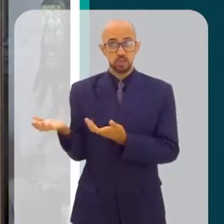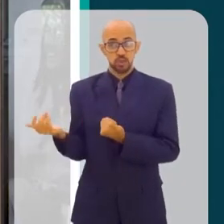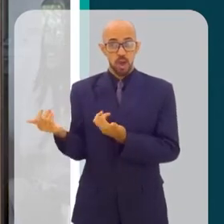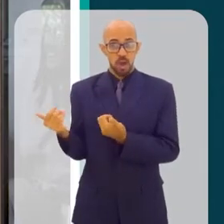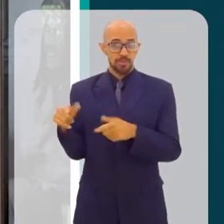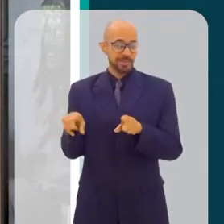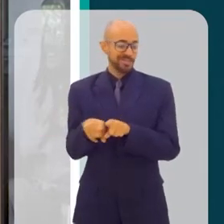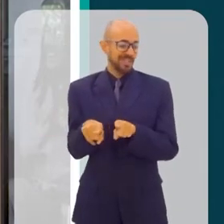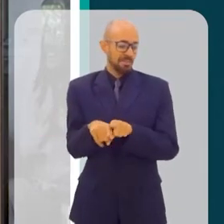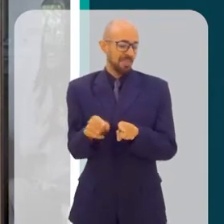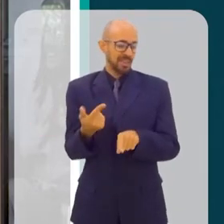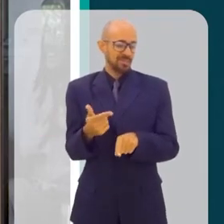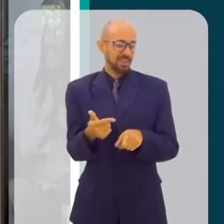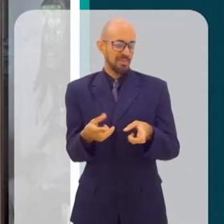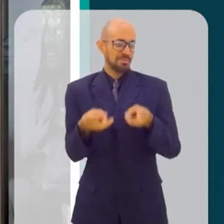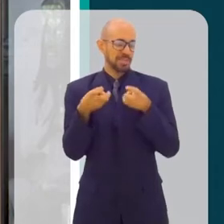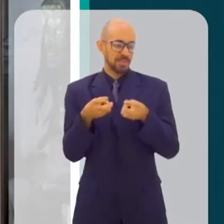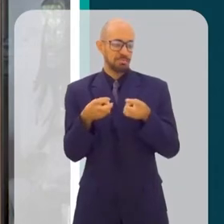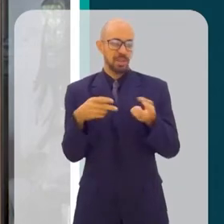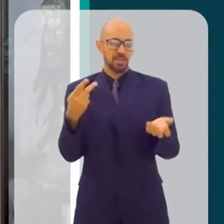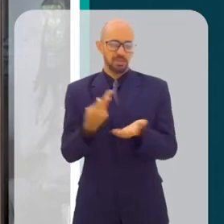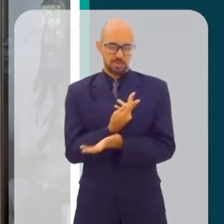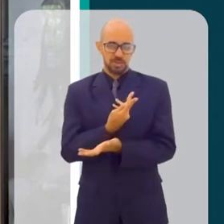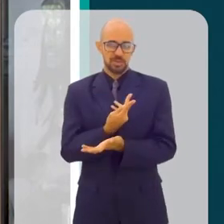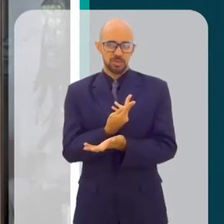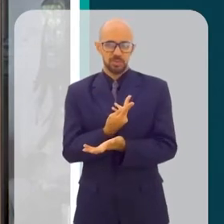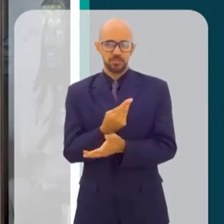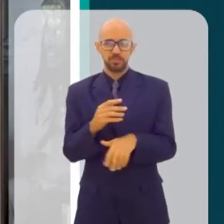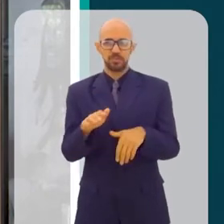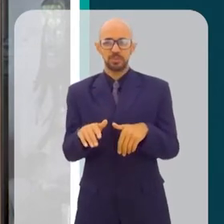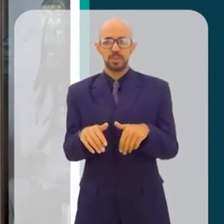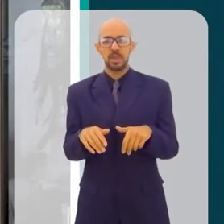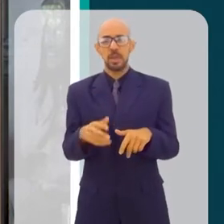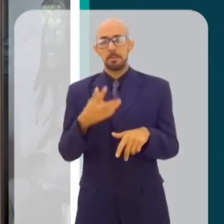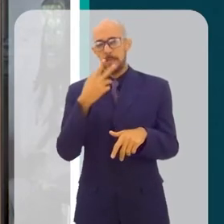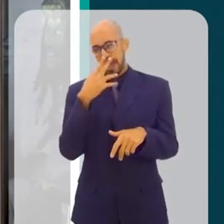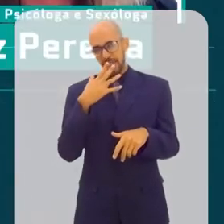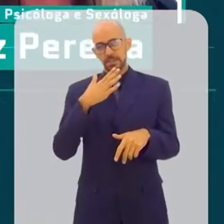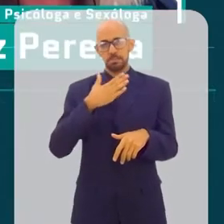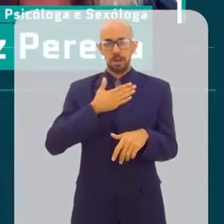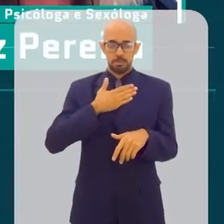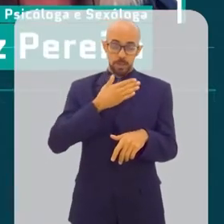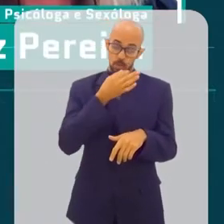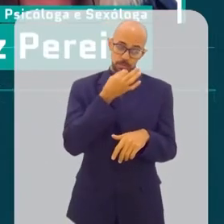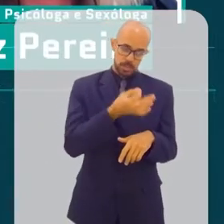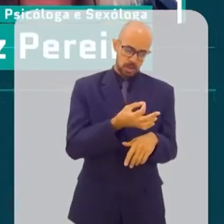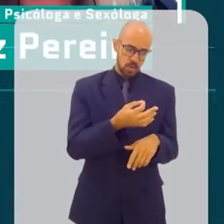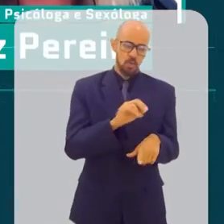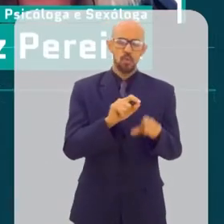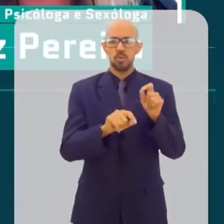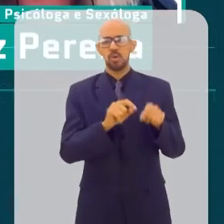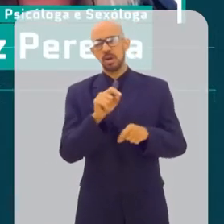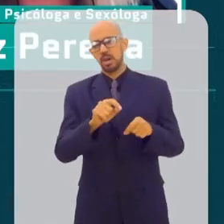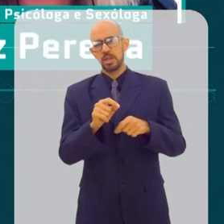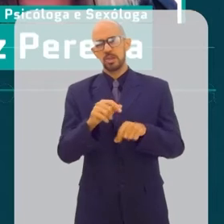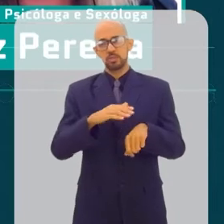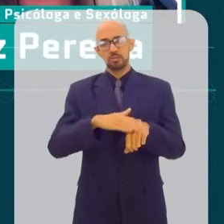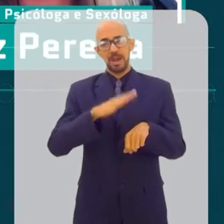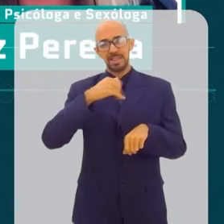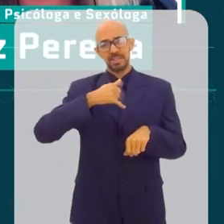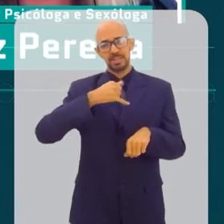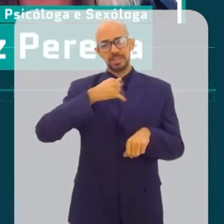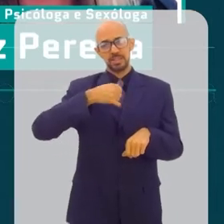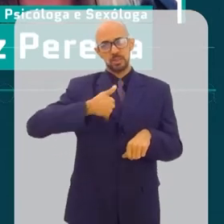pessoas mais jovens hoje também não viveram essa realidade. Então, me parece que as pessoas mais velhas e as